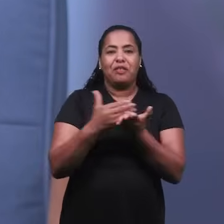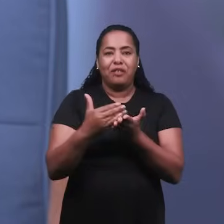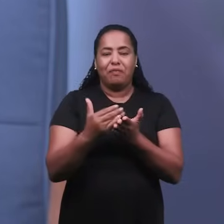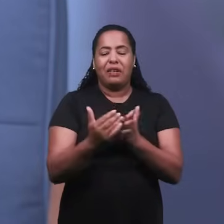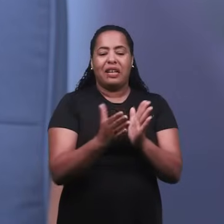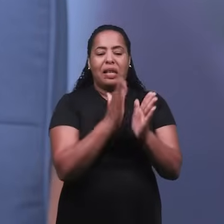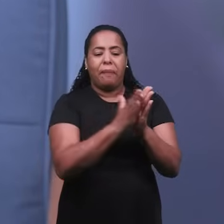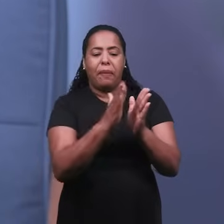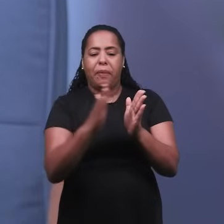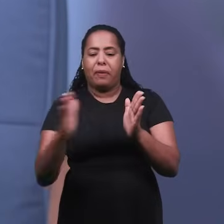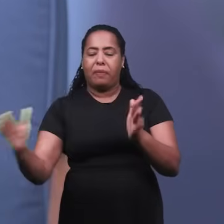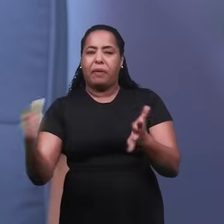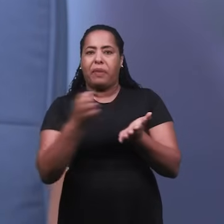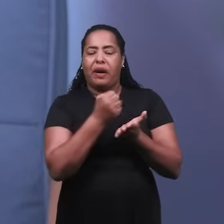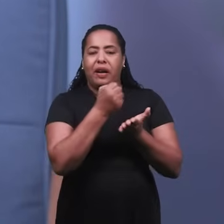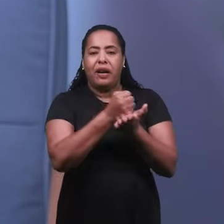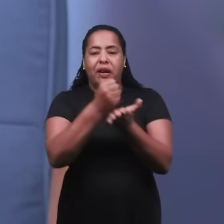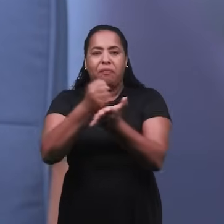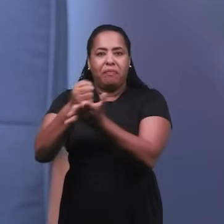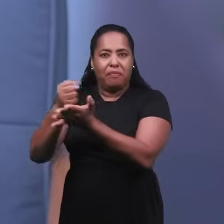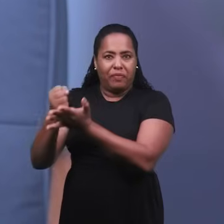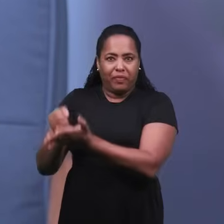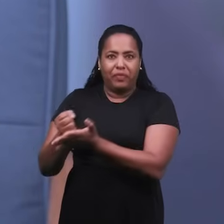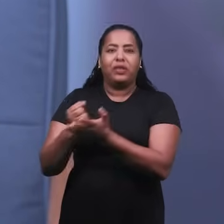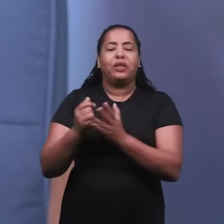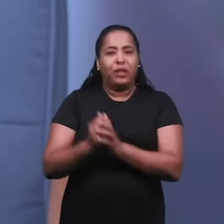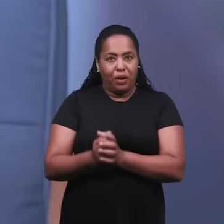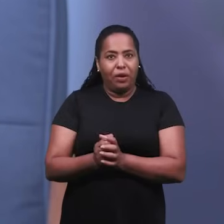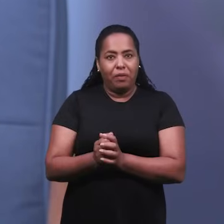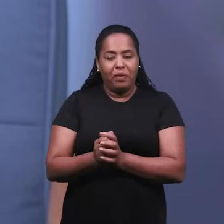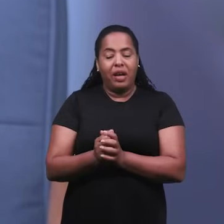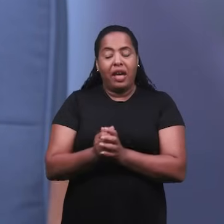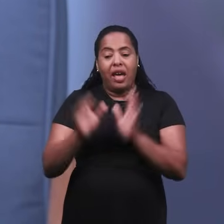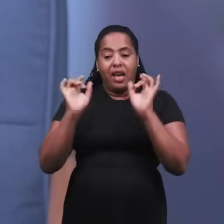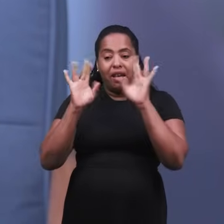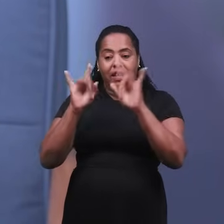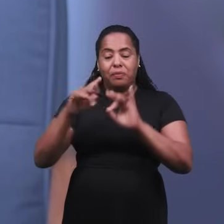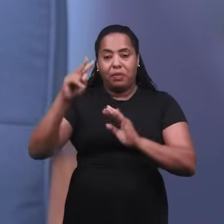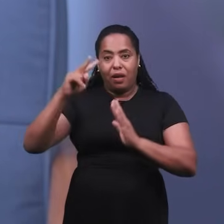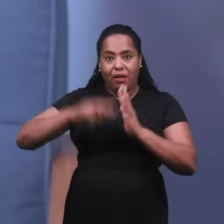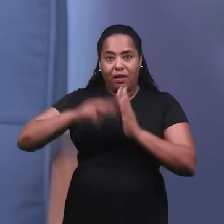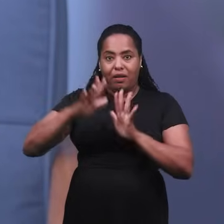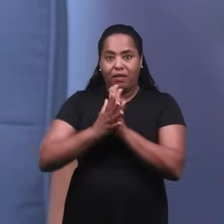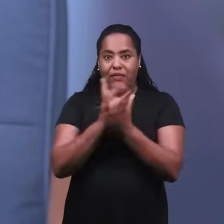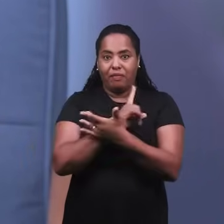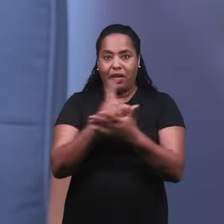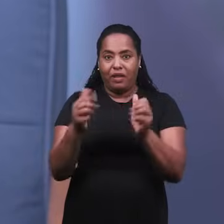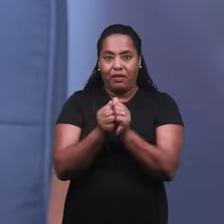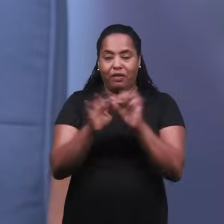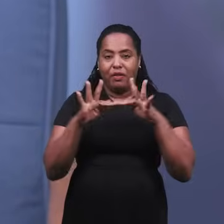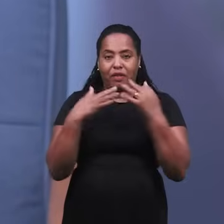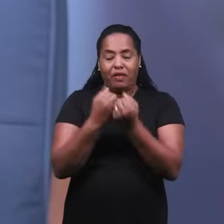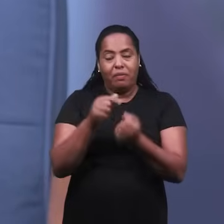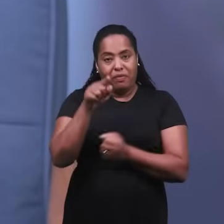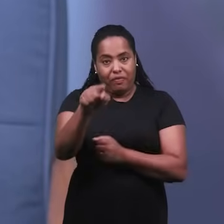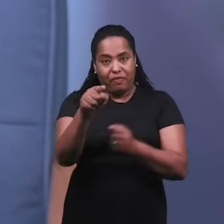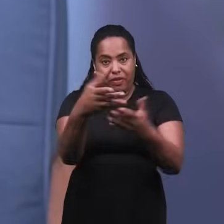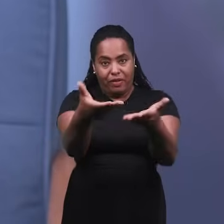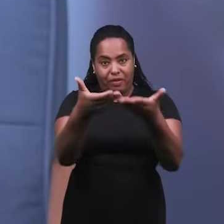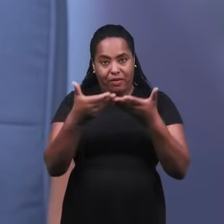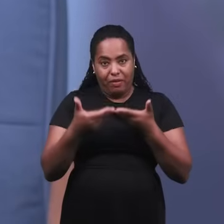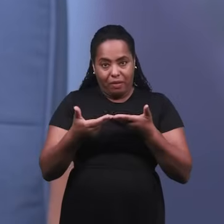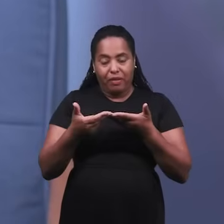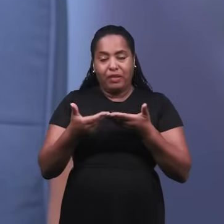as rotinas colaborativas, especificamente a respeito da leitura bíblica em família. E você é o nosso convidado para ficar